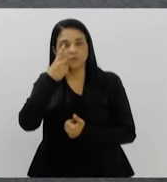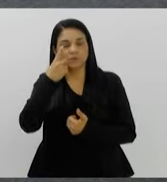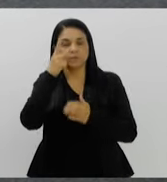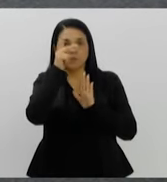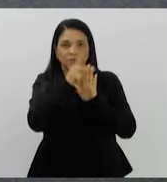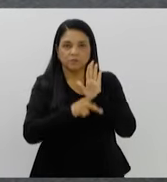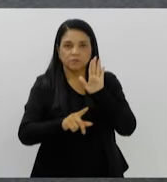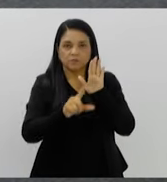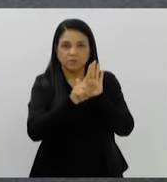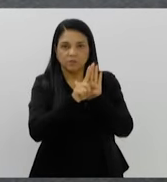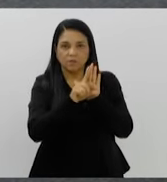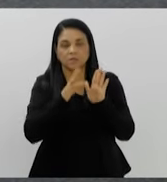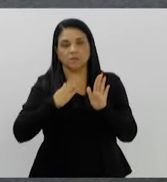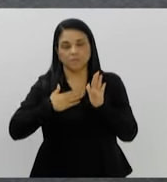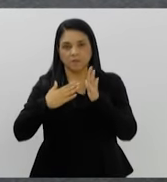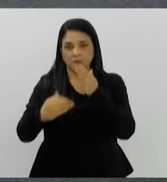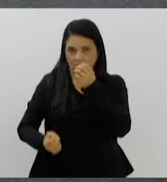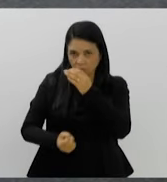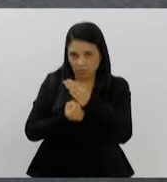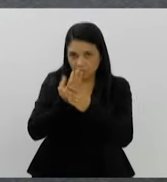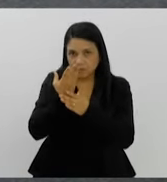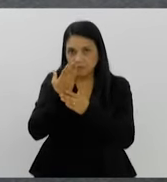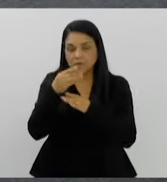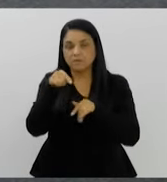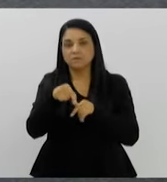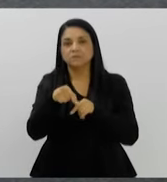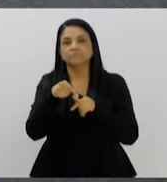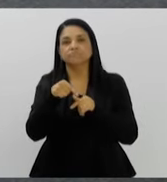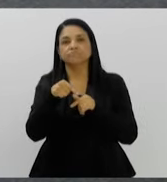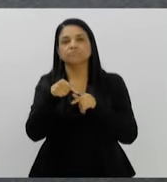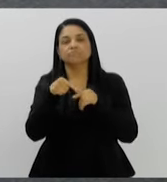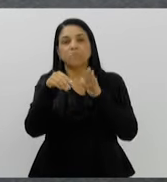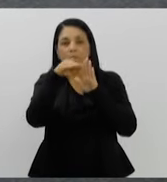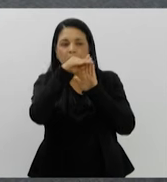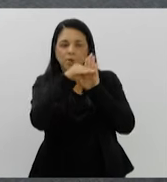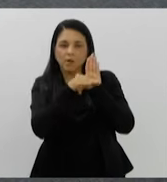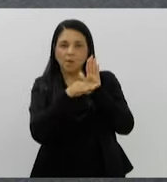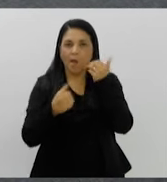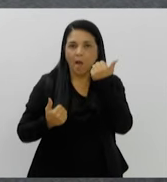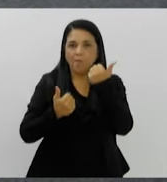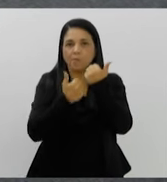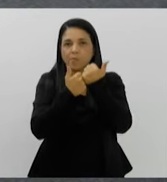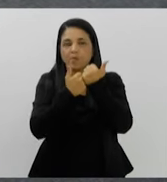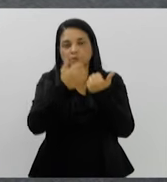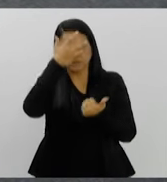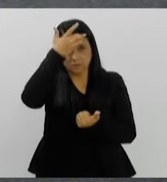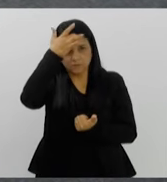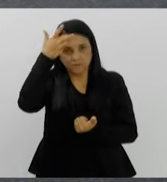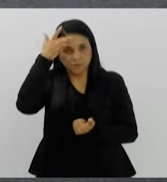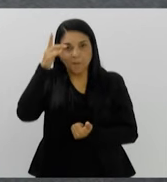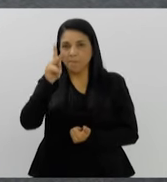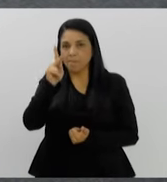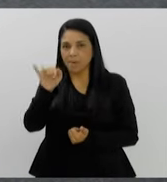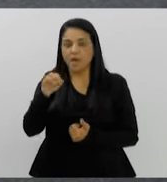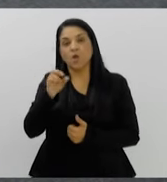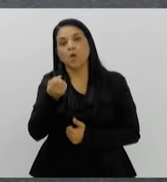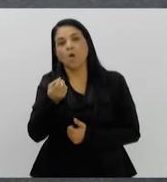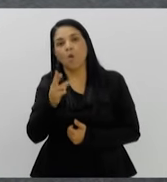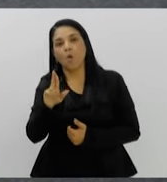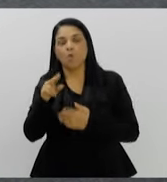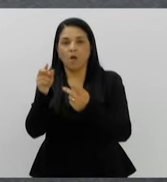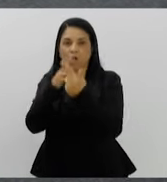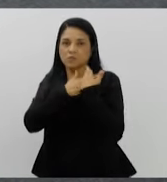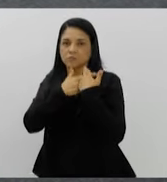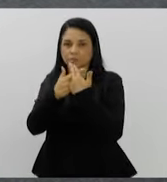lei de minha autoria que que institui o programa de Apoio à Saúde Mental para paz ou responsáveis de pessoas